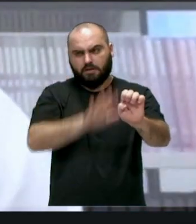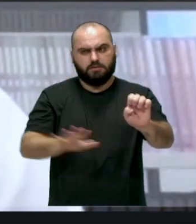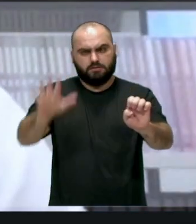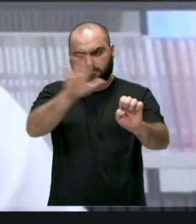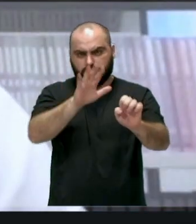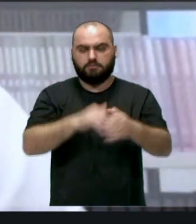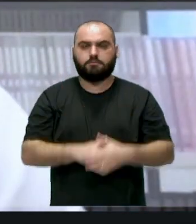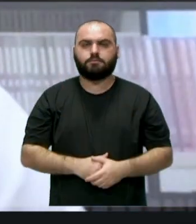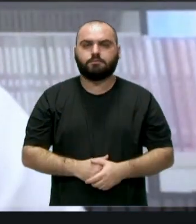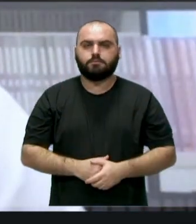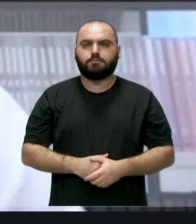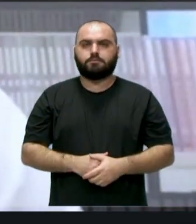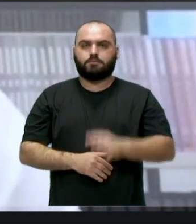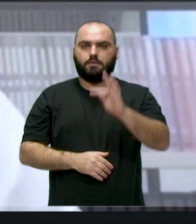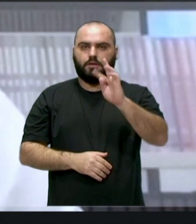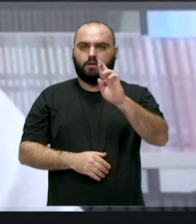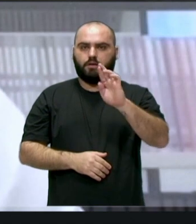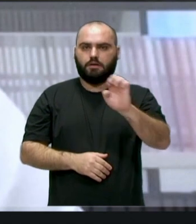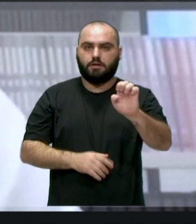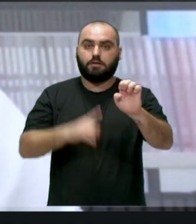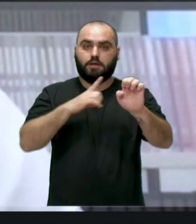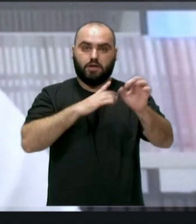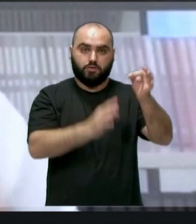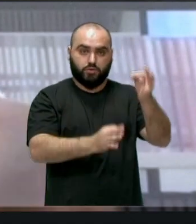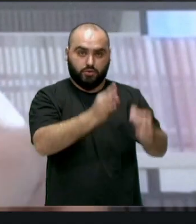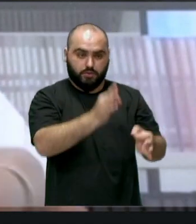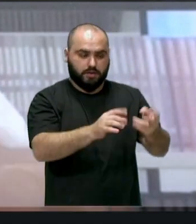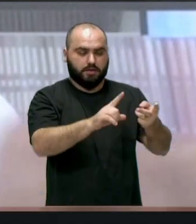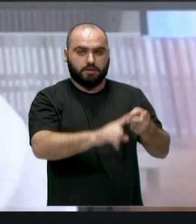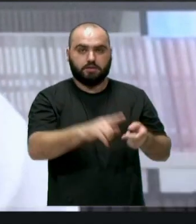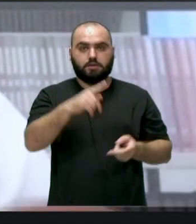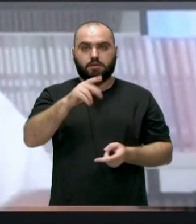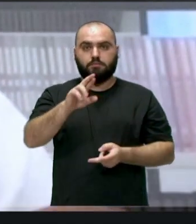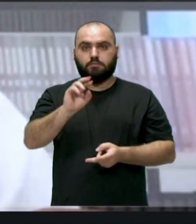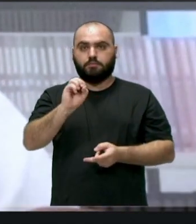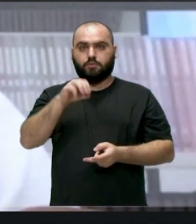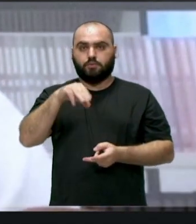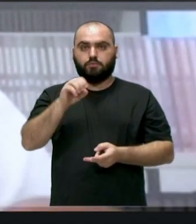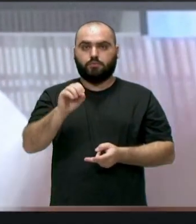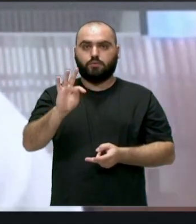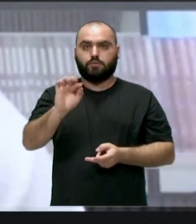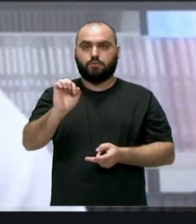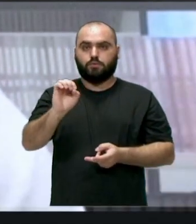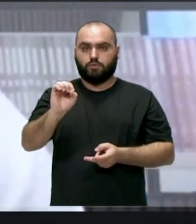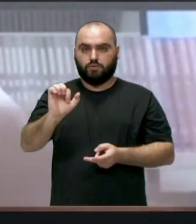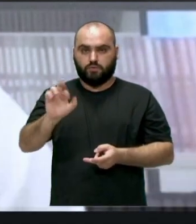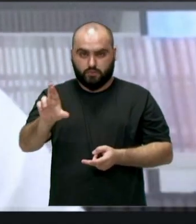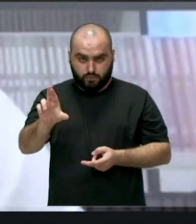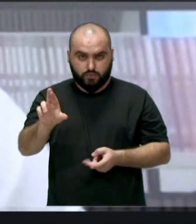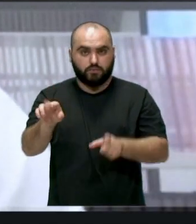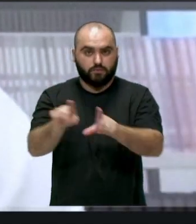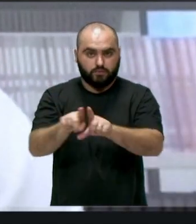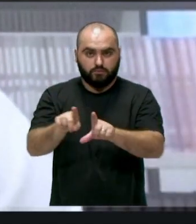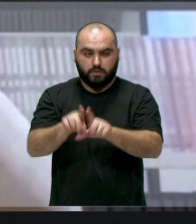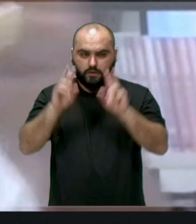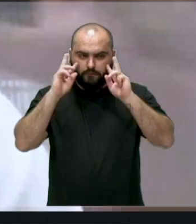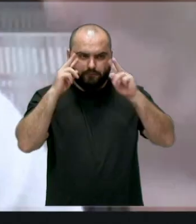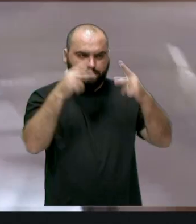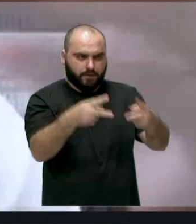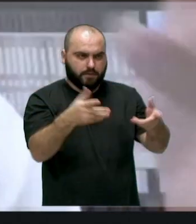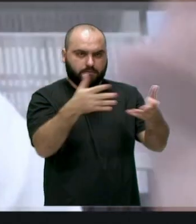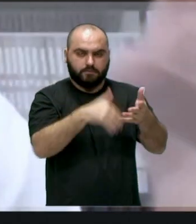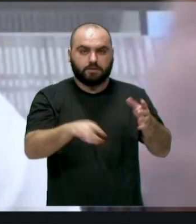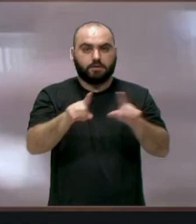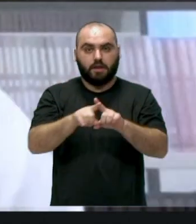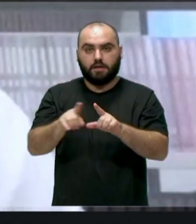Nós somos compostos por juízes e promotores eleitorais que estão nas comarcas, que acompanham as zonas eleitorais, tem os